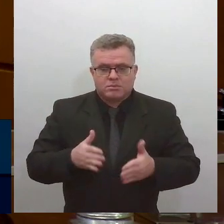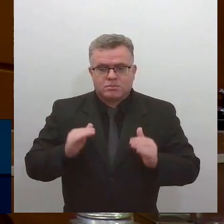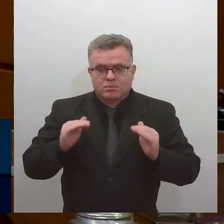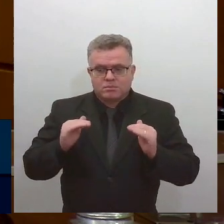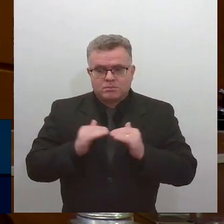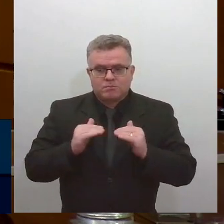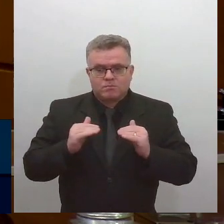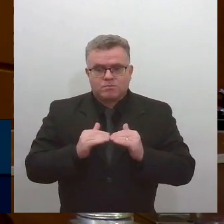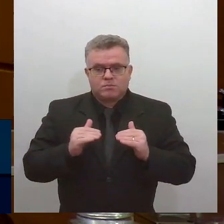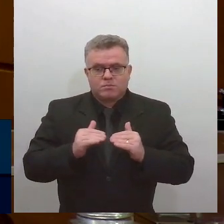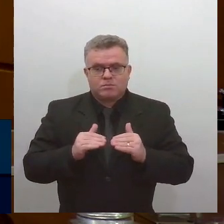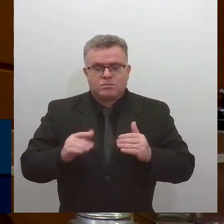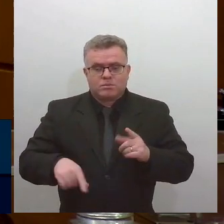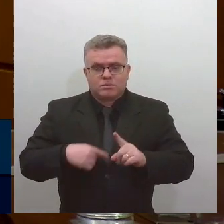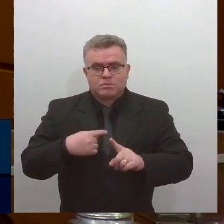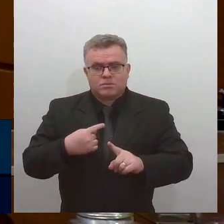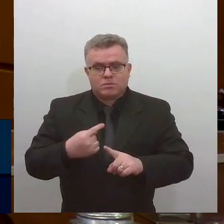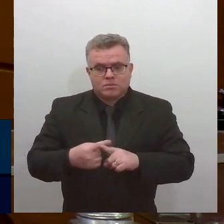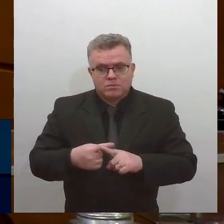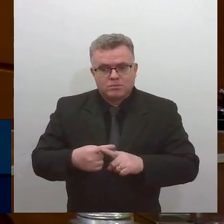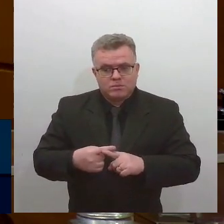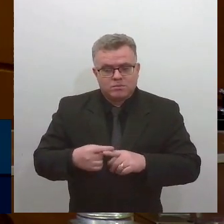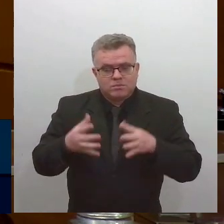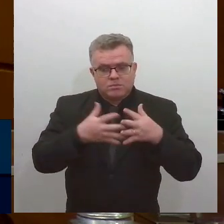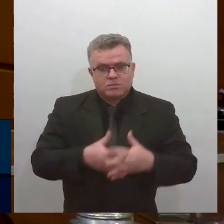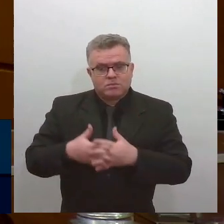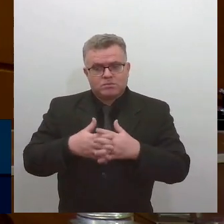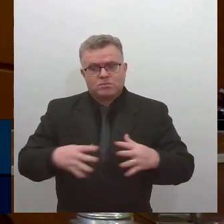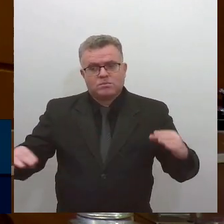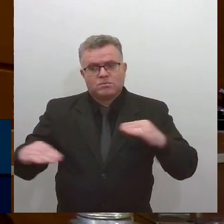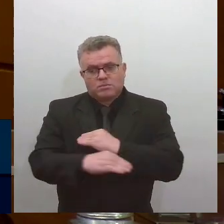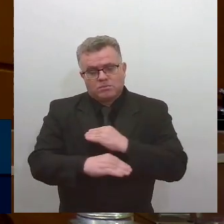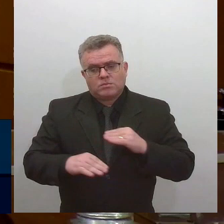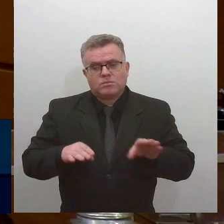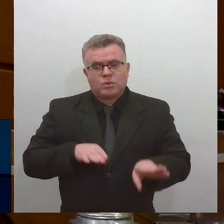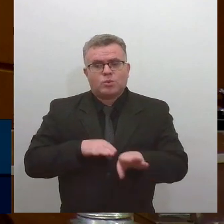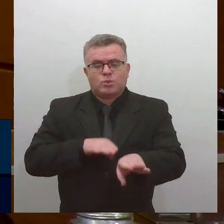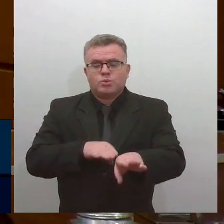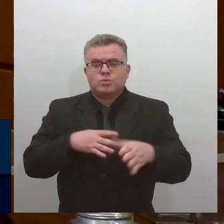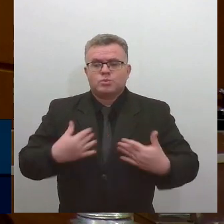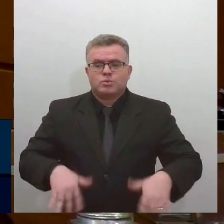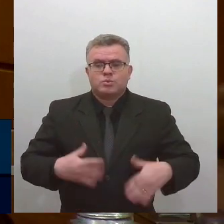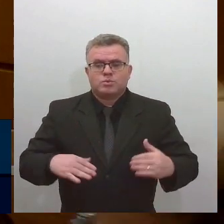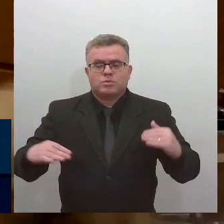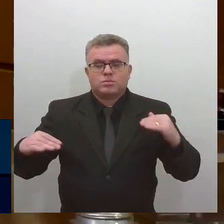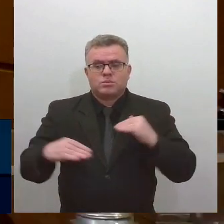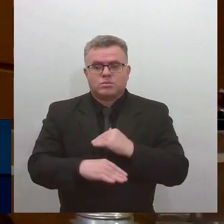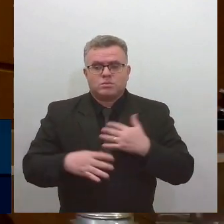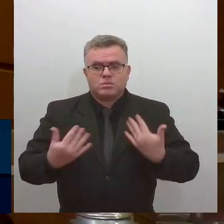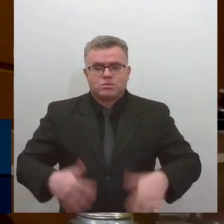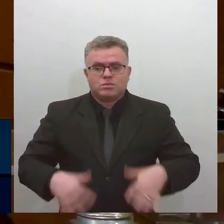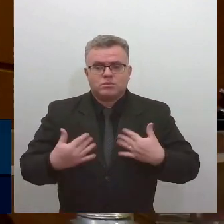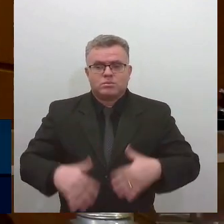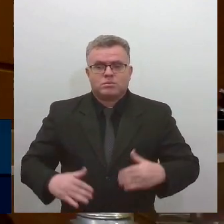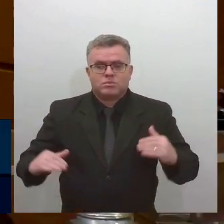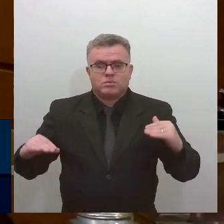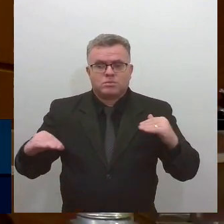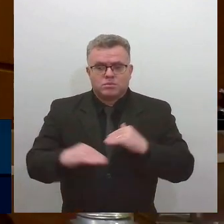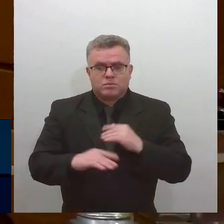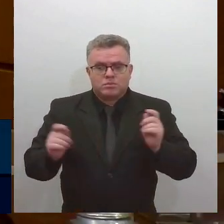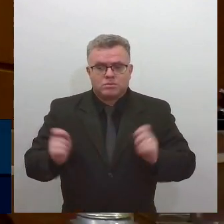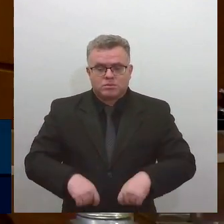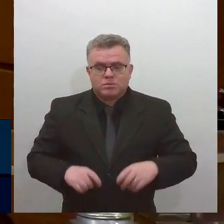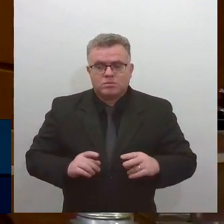gerando congestionamento Rodovia com alto volume de tráfego e alto volume de tráfego com associado a